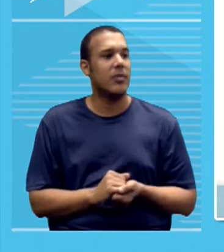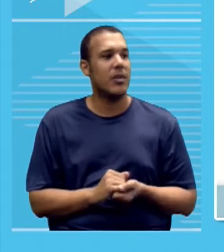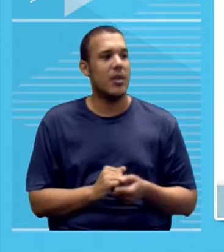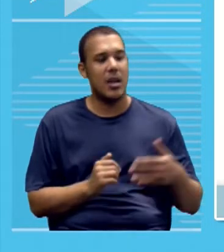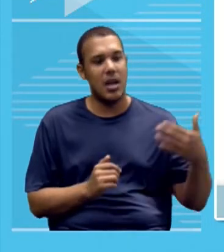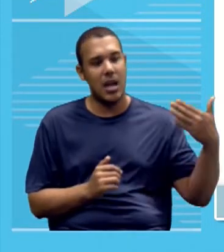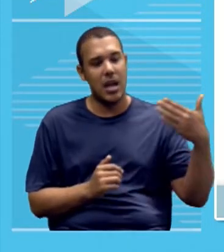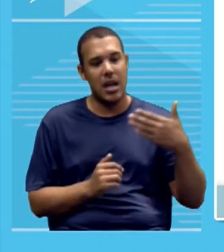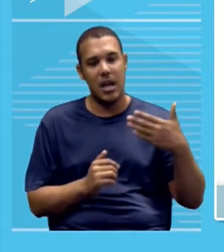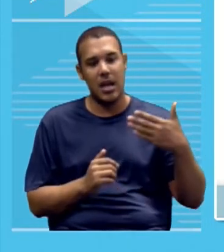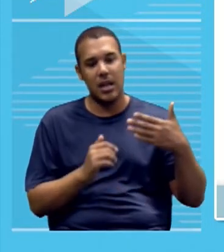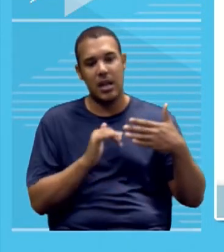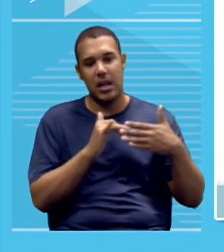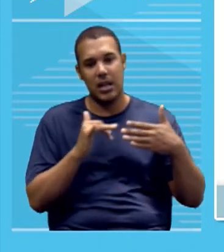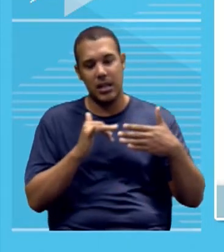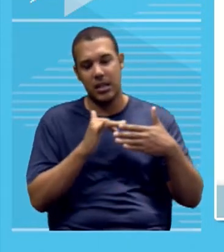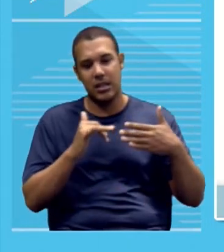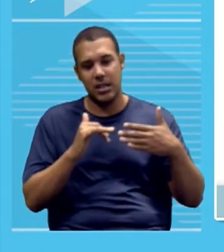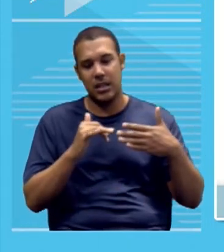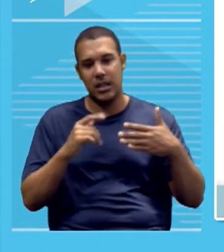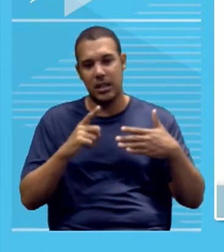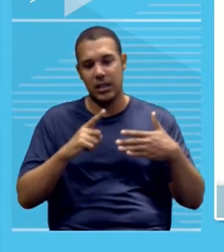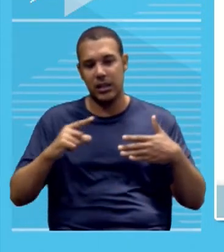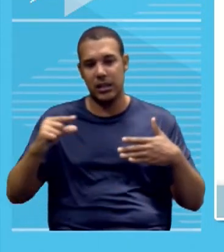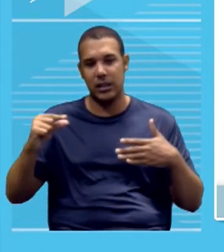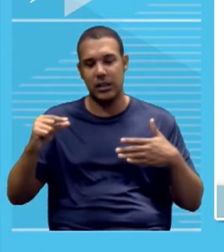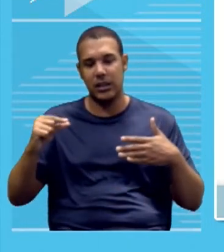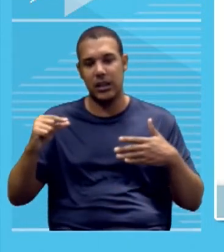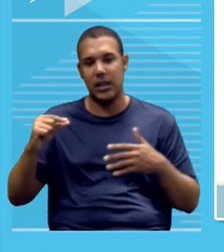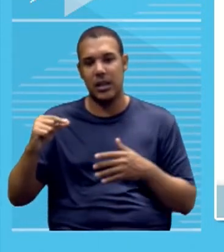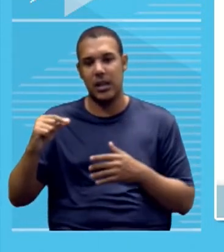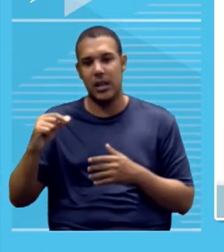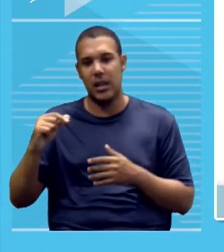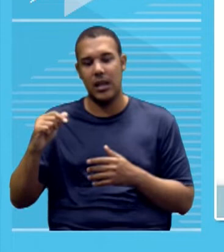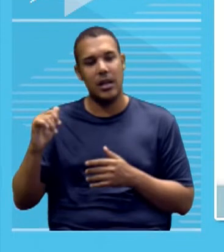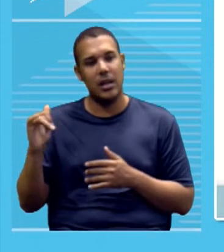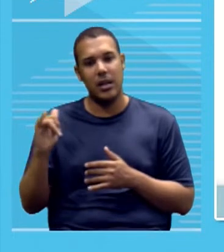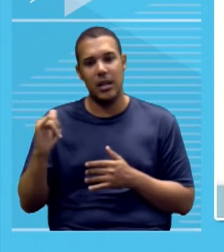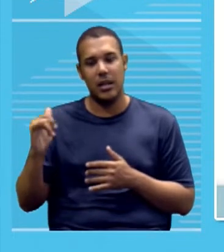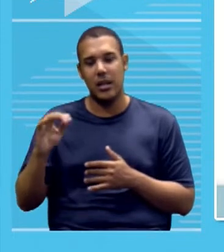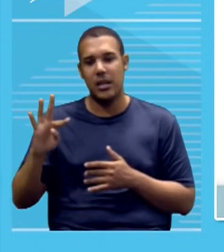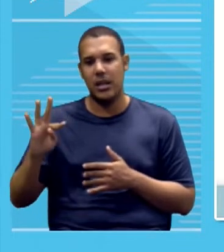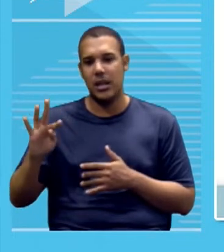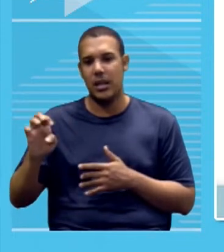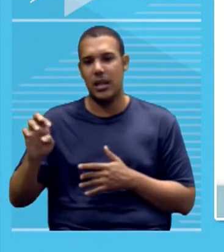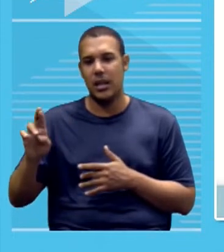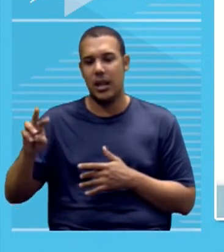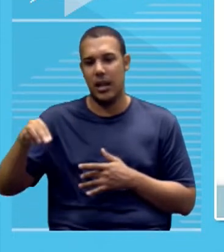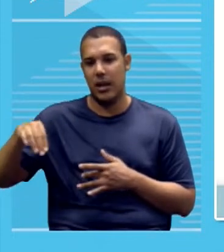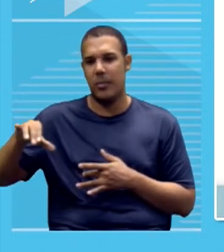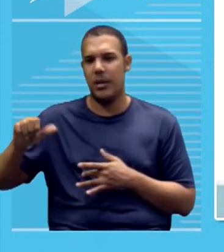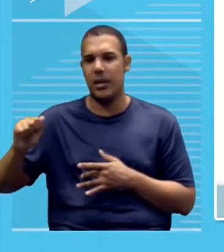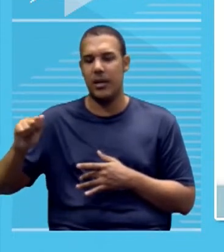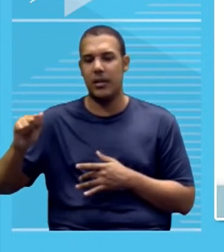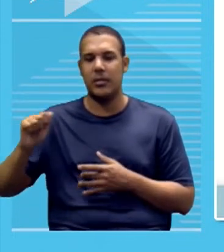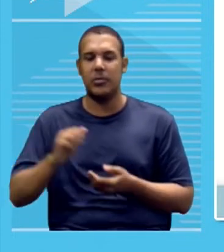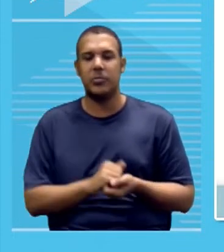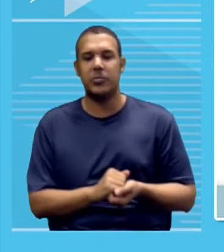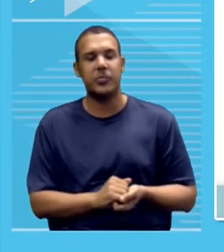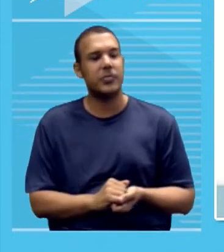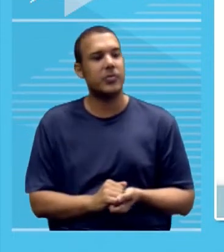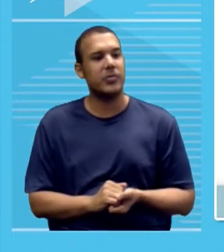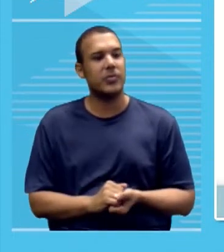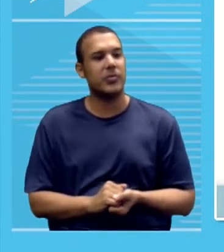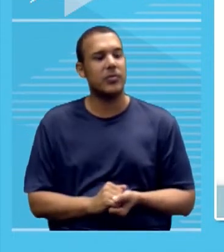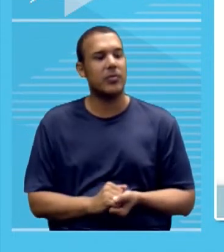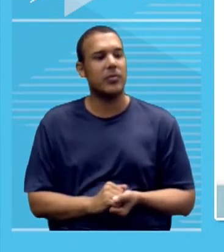e a saída de quê? De energia térmica, ok? Então, você teria